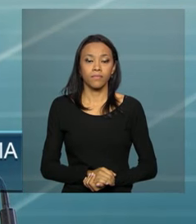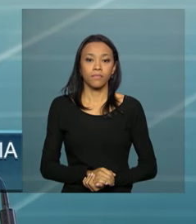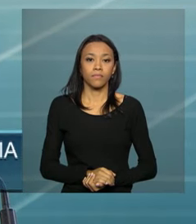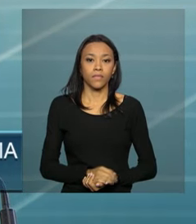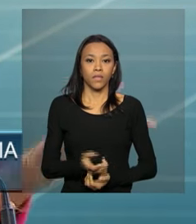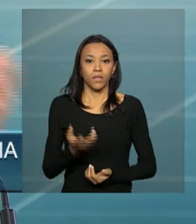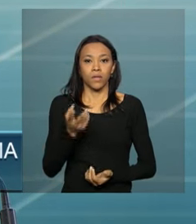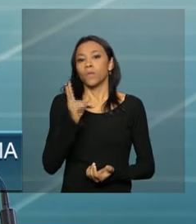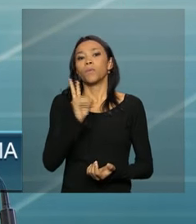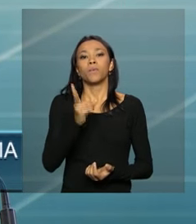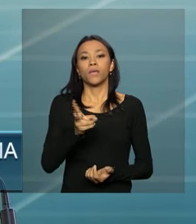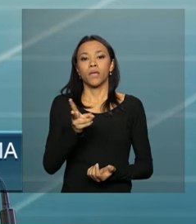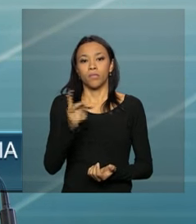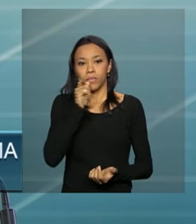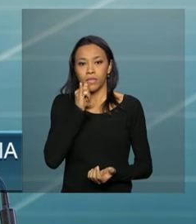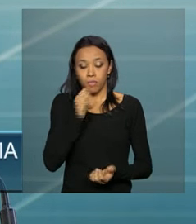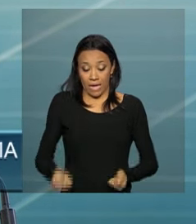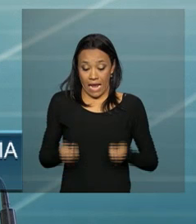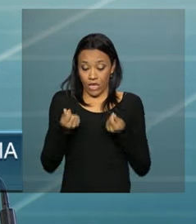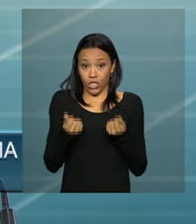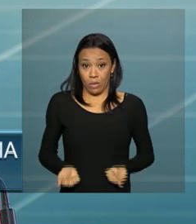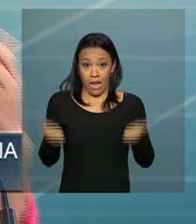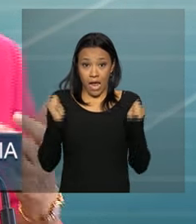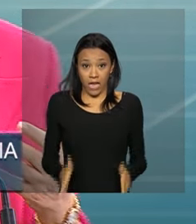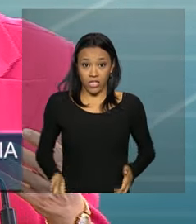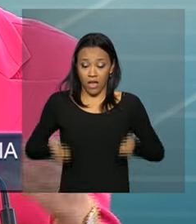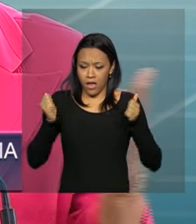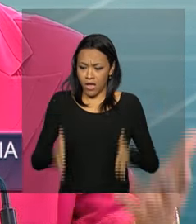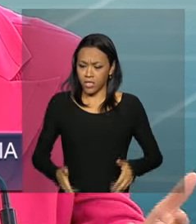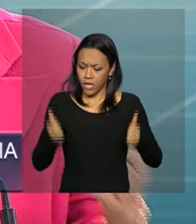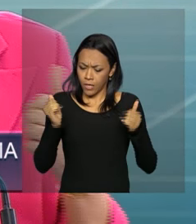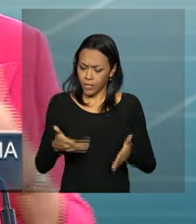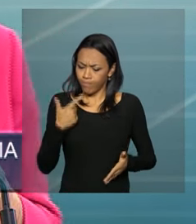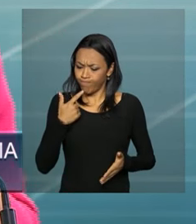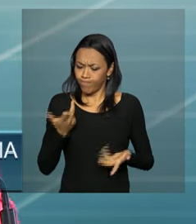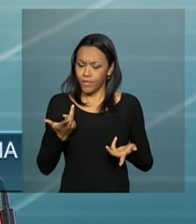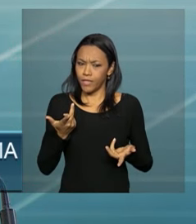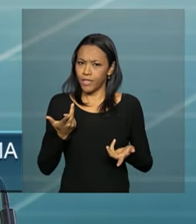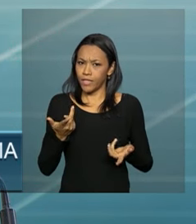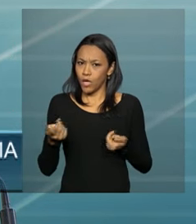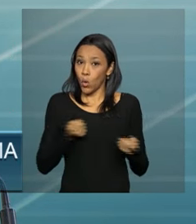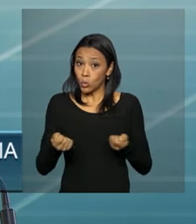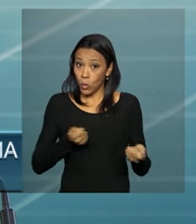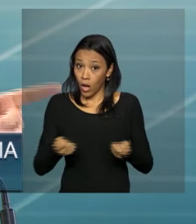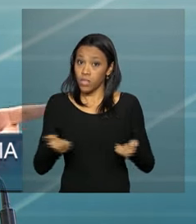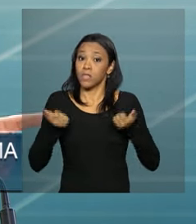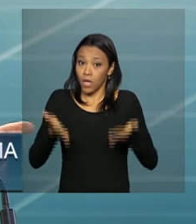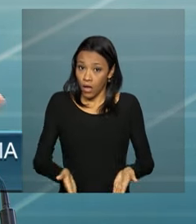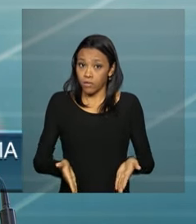olhar sempre aonde você está gastando e procurar fazer mais com menos.